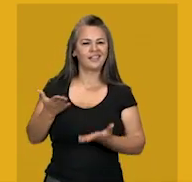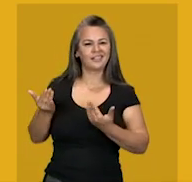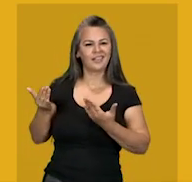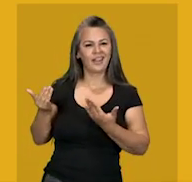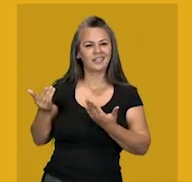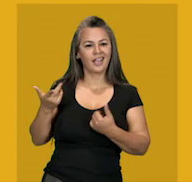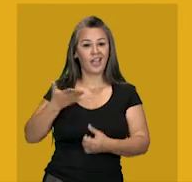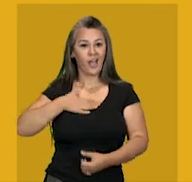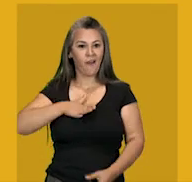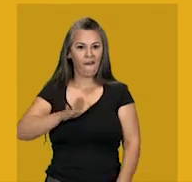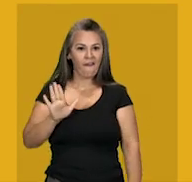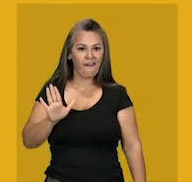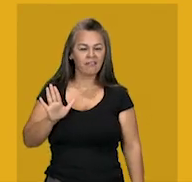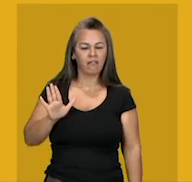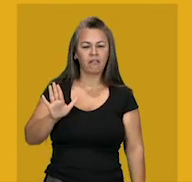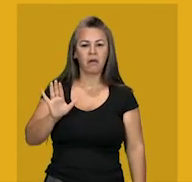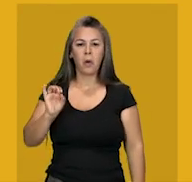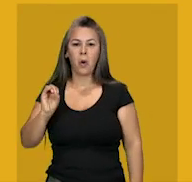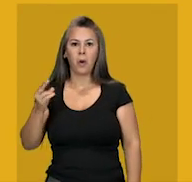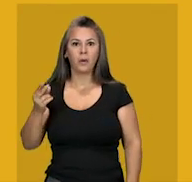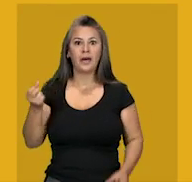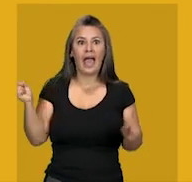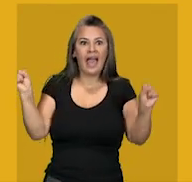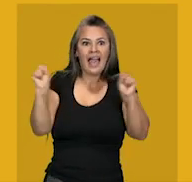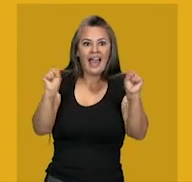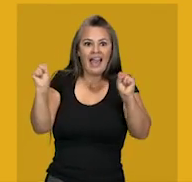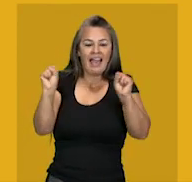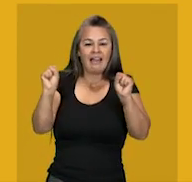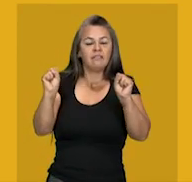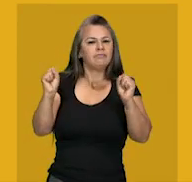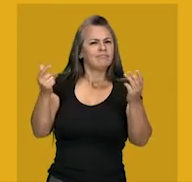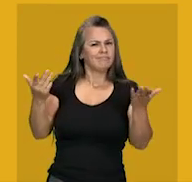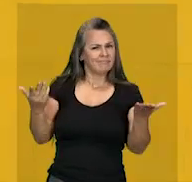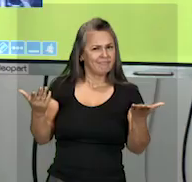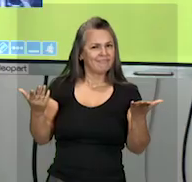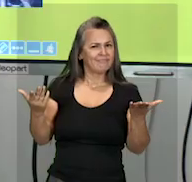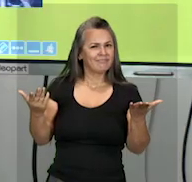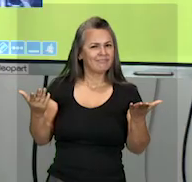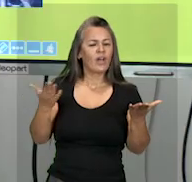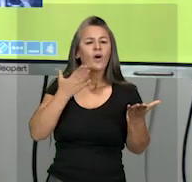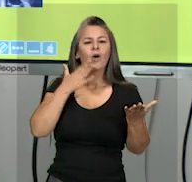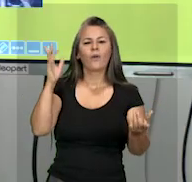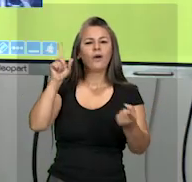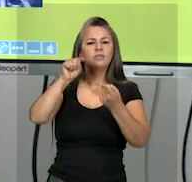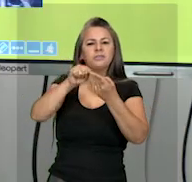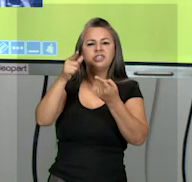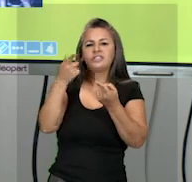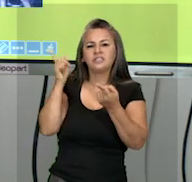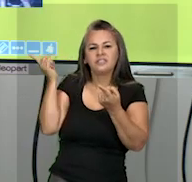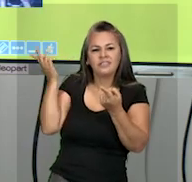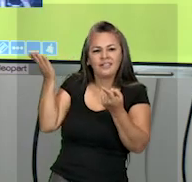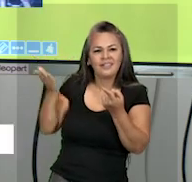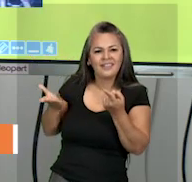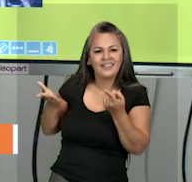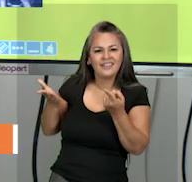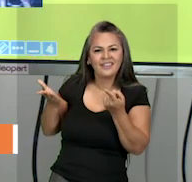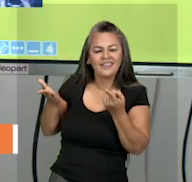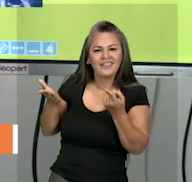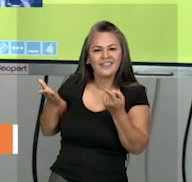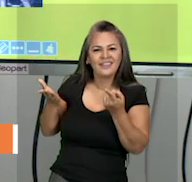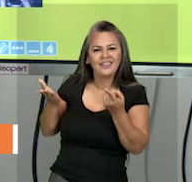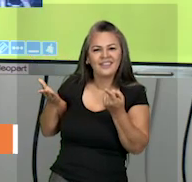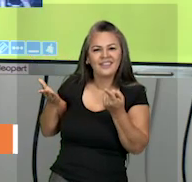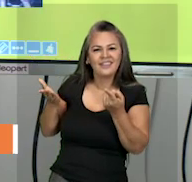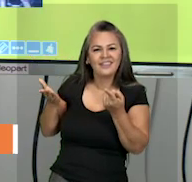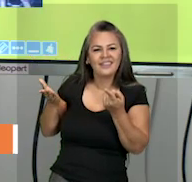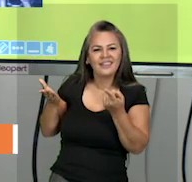outros detestam, né? Eu acho que o K-pop, ele divide muita opinião, né? Tem gente que ama e tem gente que detesta, ninguém fica indiferente ao K-pop. E os coreanos amam isso,